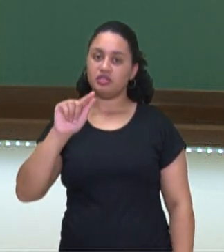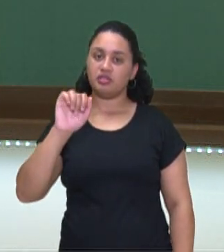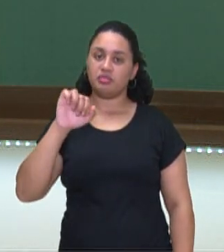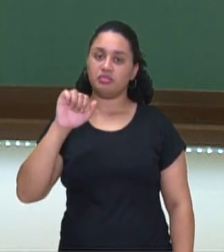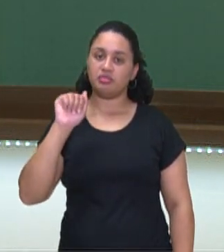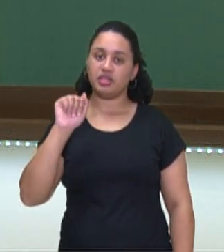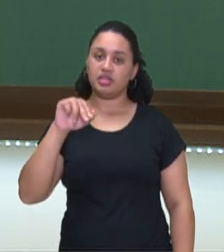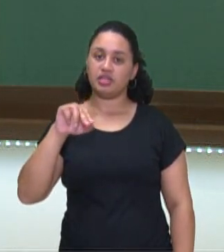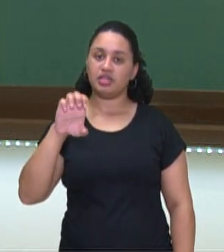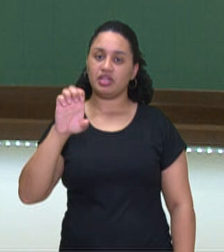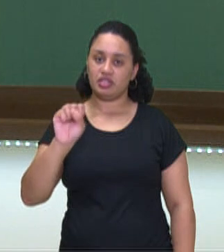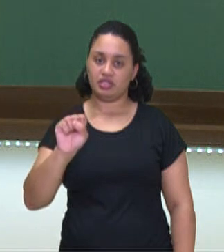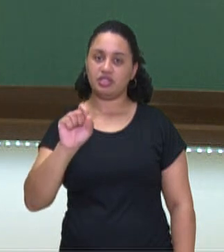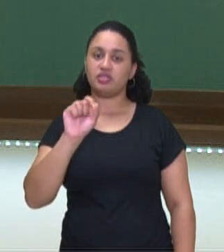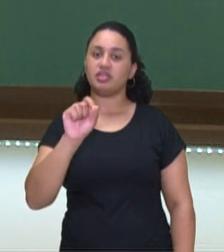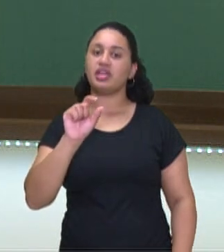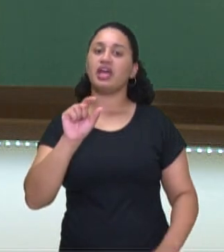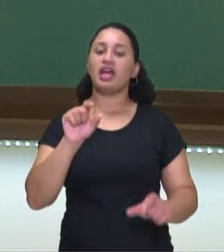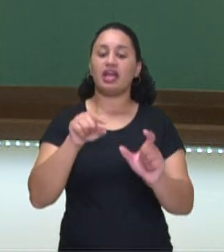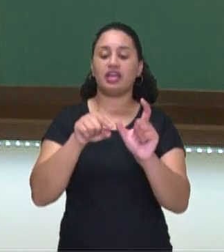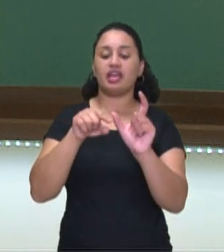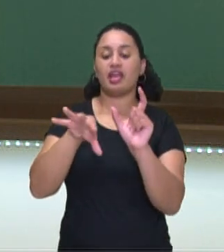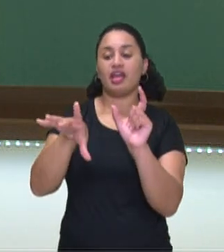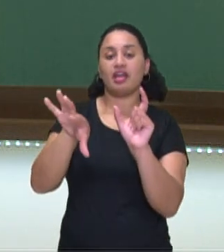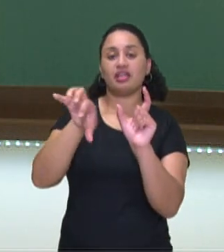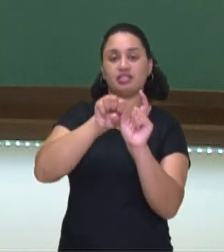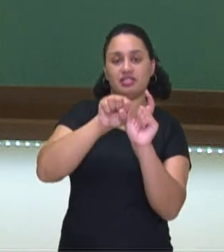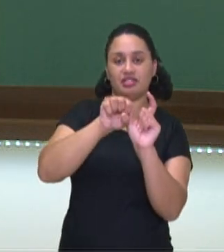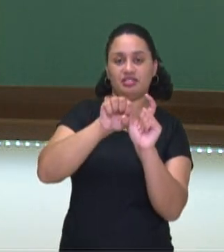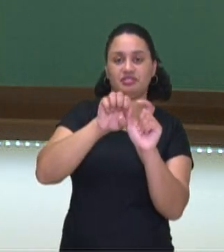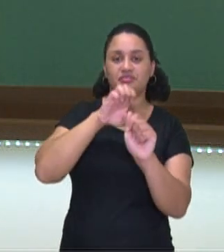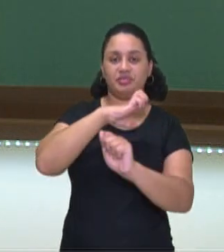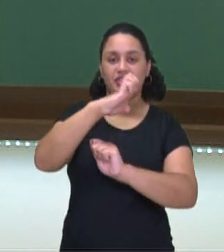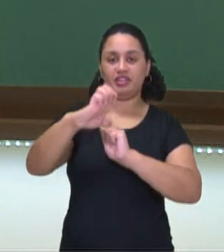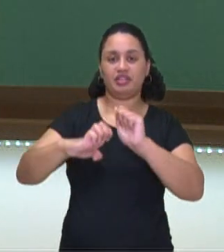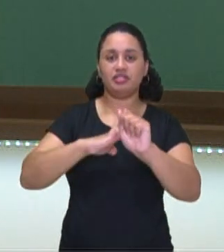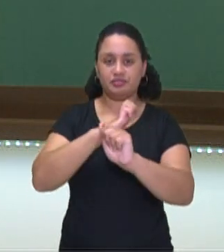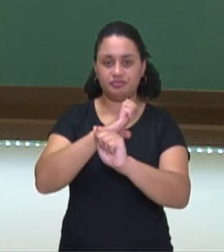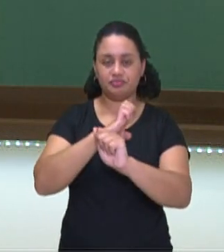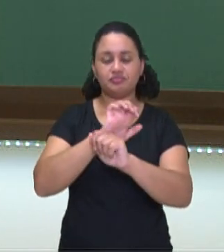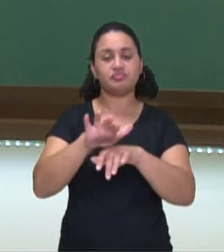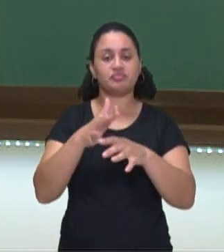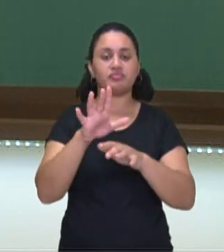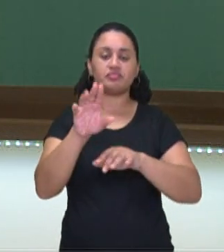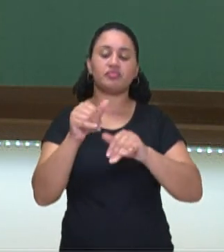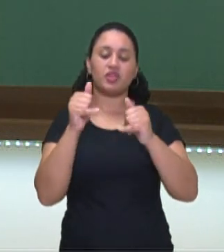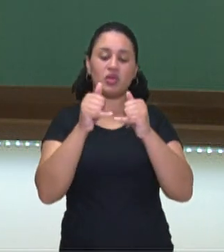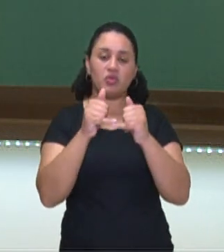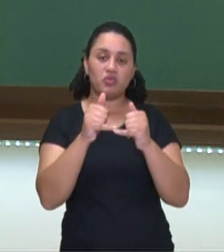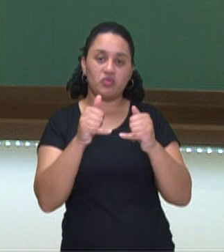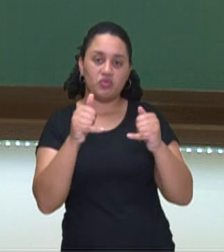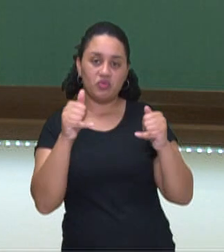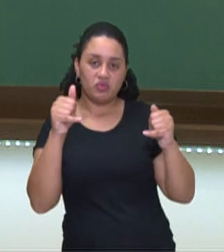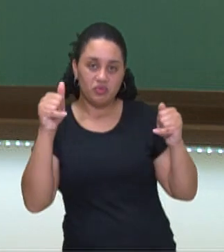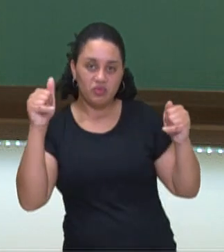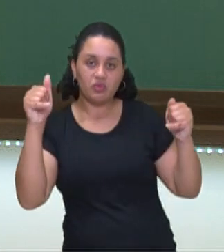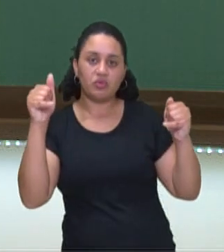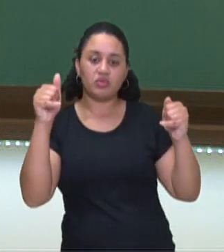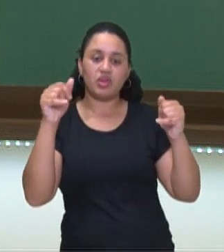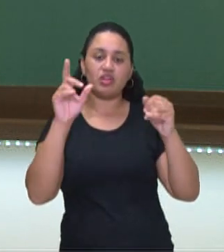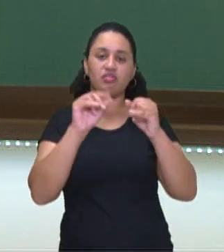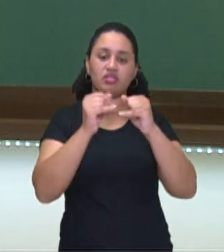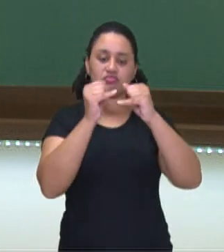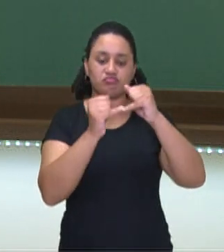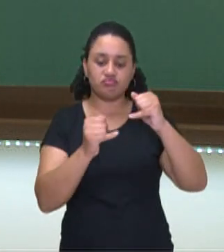que tendem a receber elétrons. Então imaginem vocês, quando eu pego um fio condutor, né, e faço um